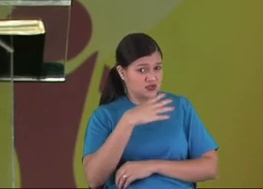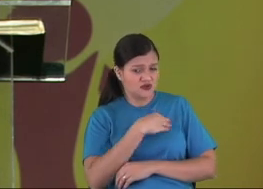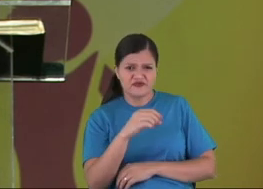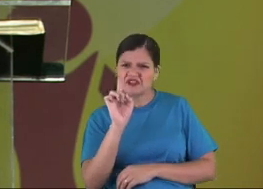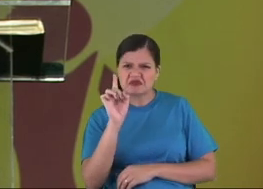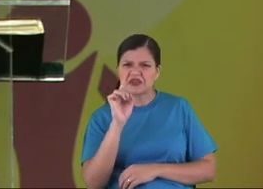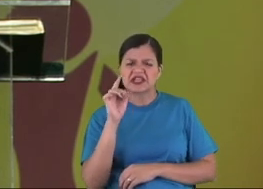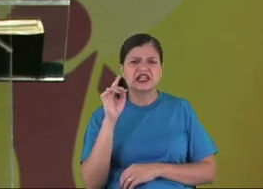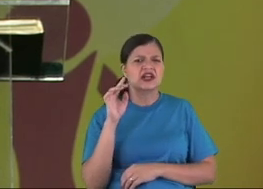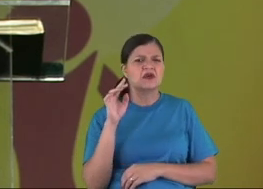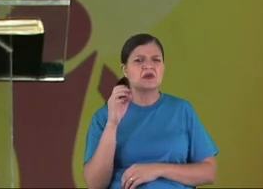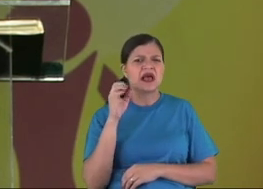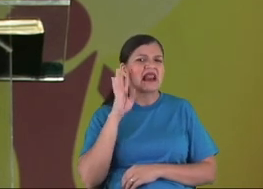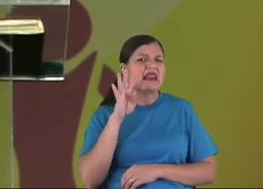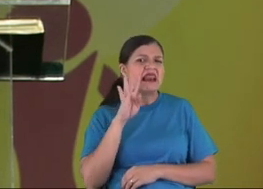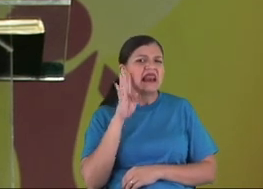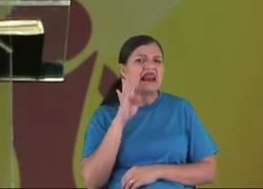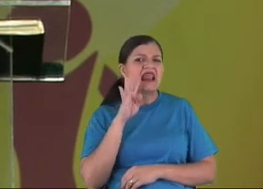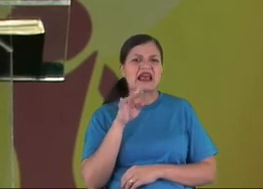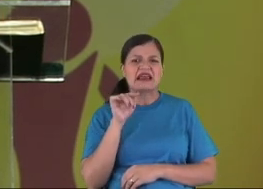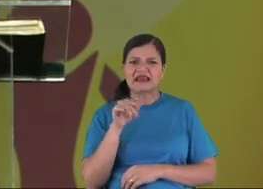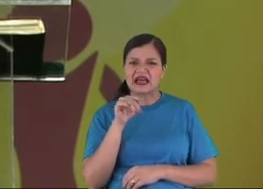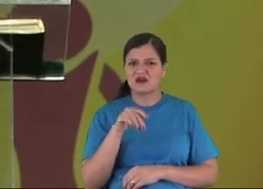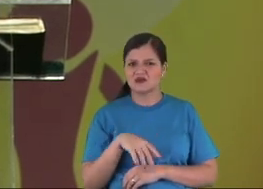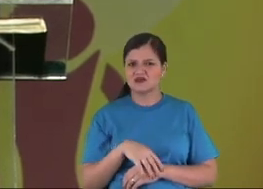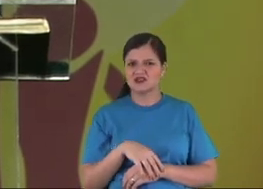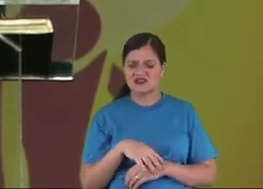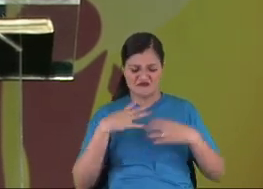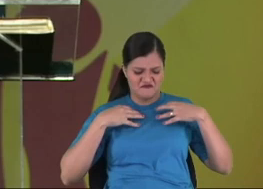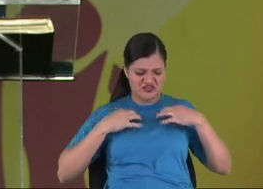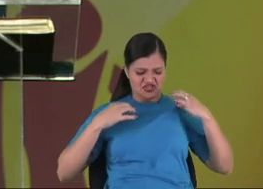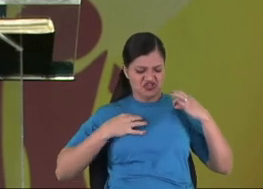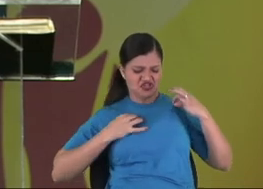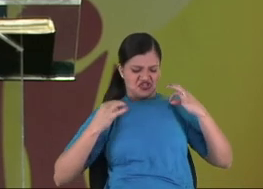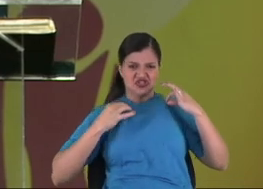malandro. Não vista-se como malandro, não fale como malandro.